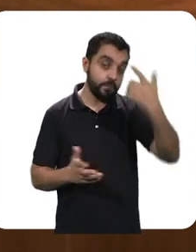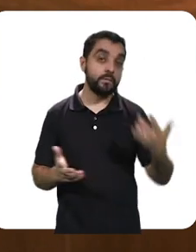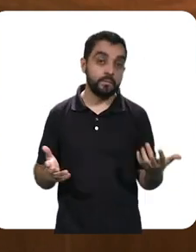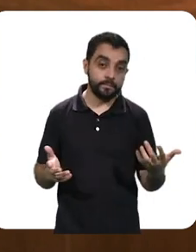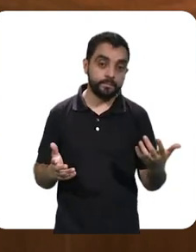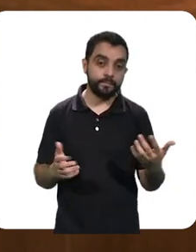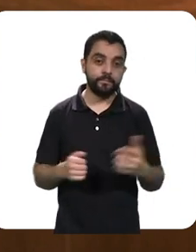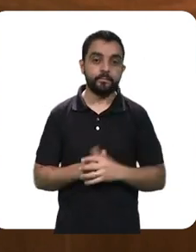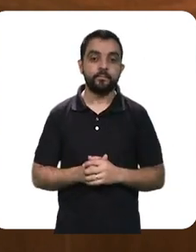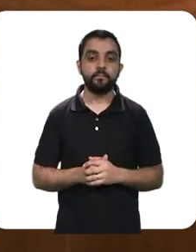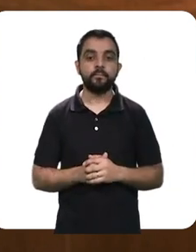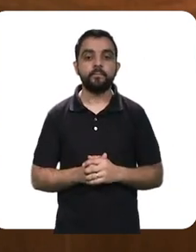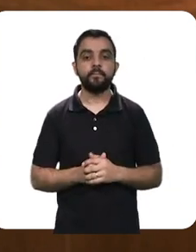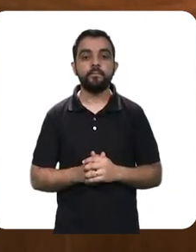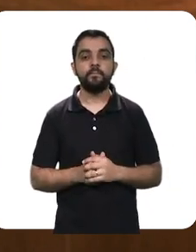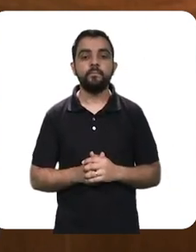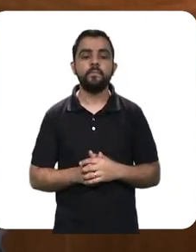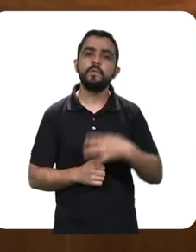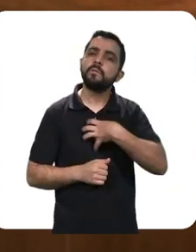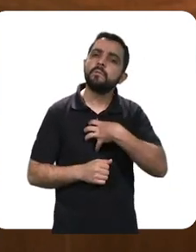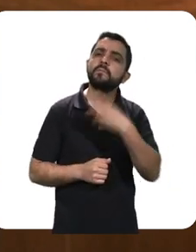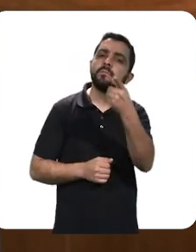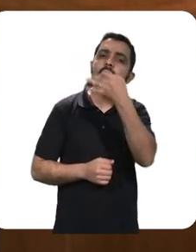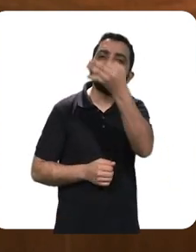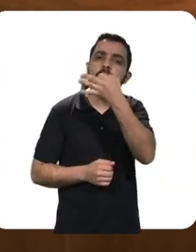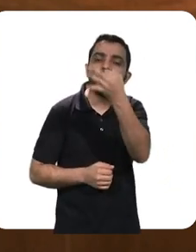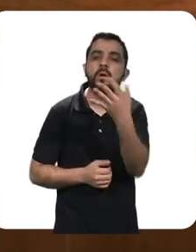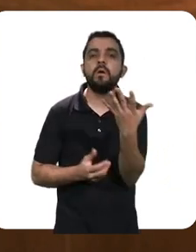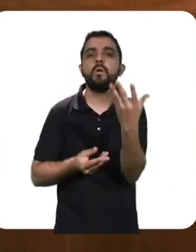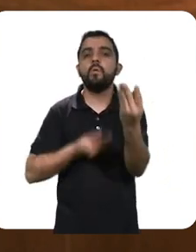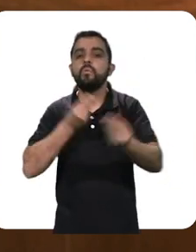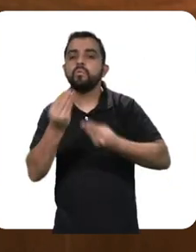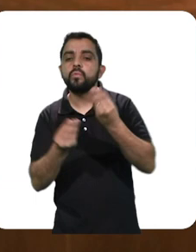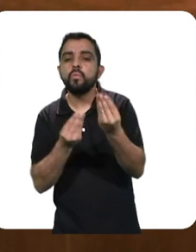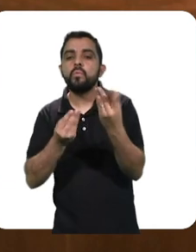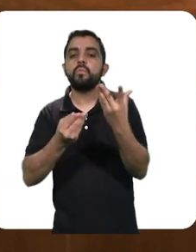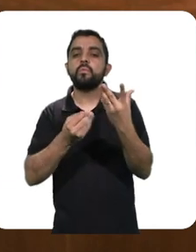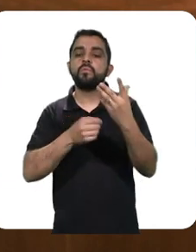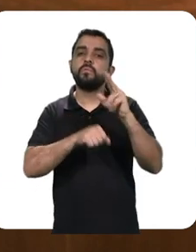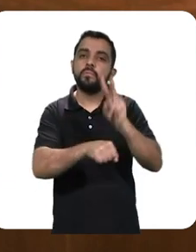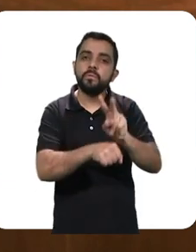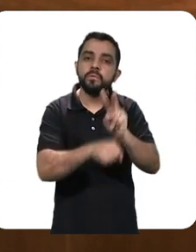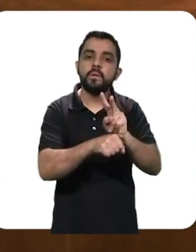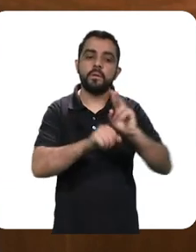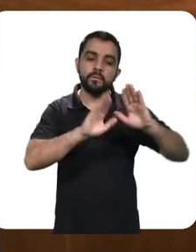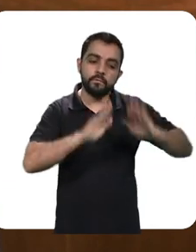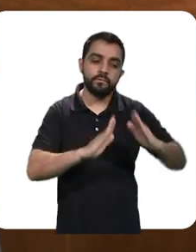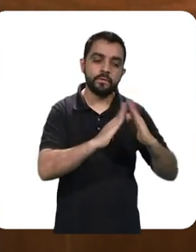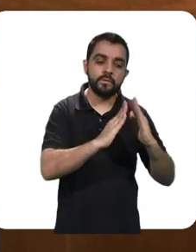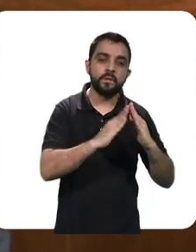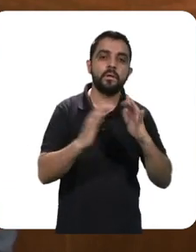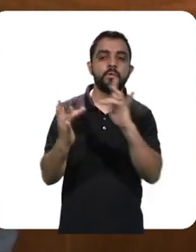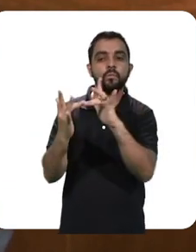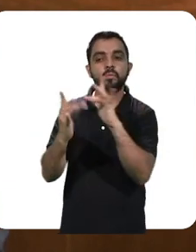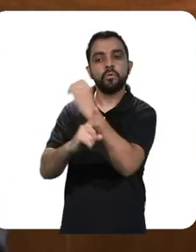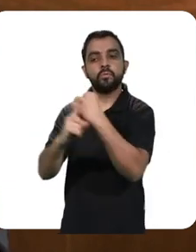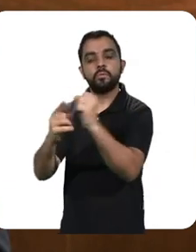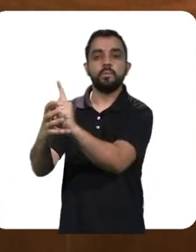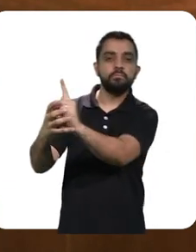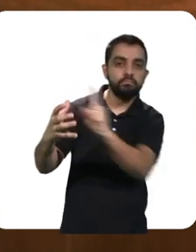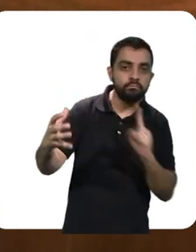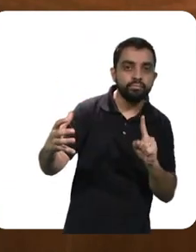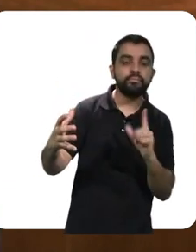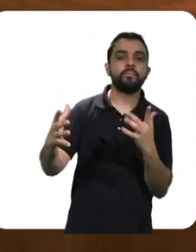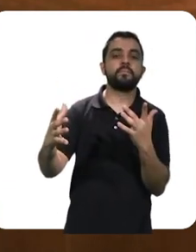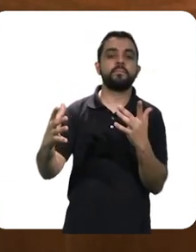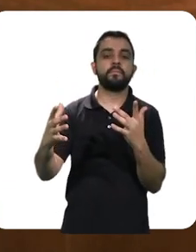né? E aí, ia perguntar para o professor comentar um pouquinho, né? Então, esse isolamento social, essa